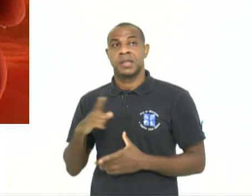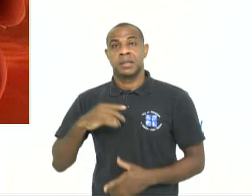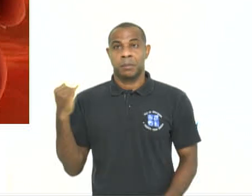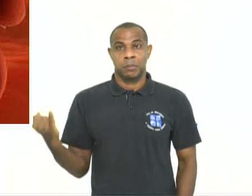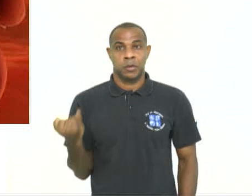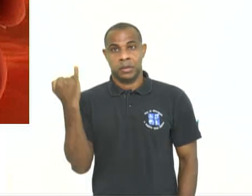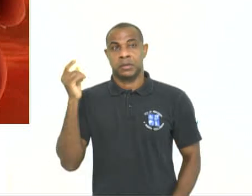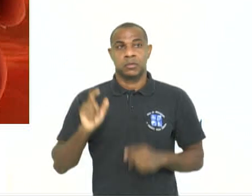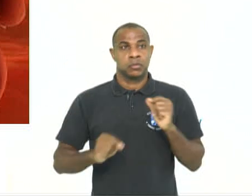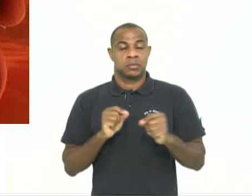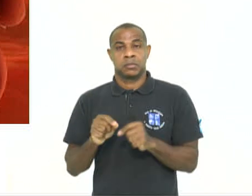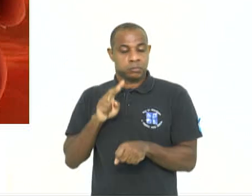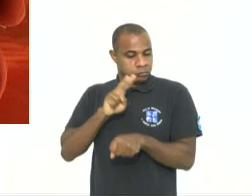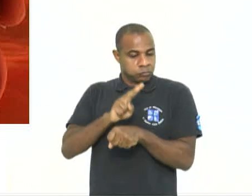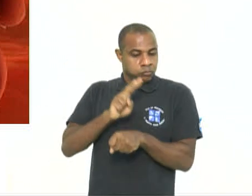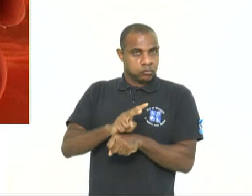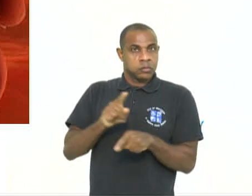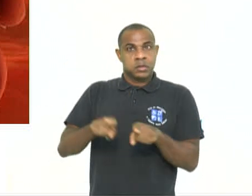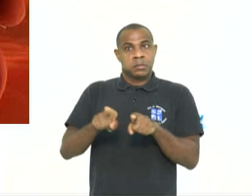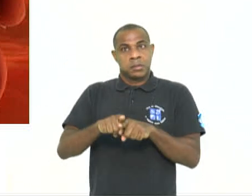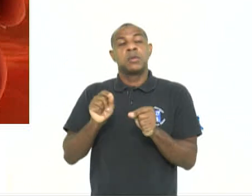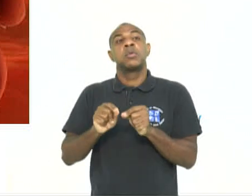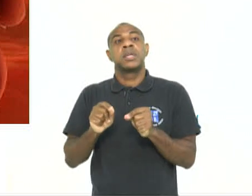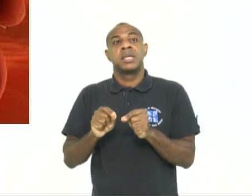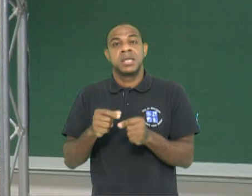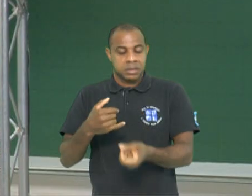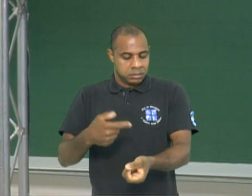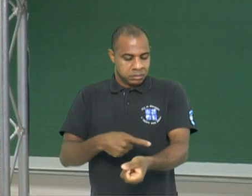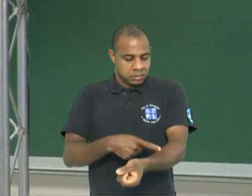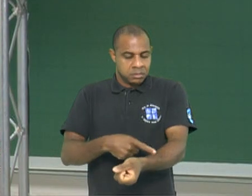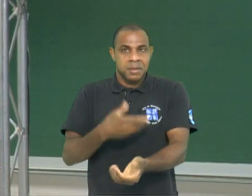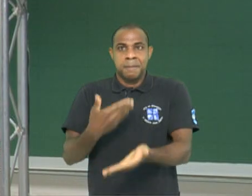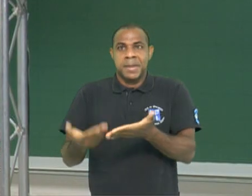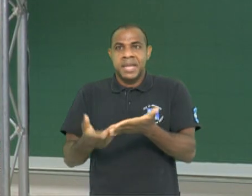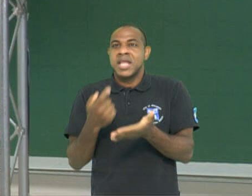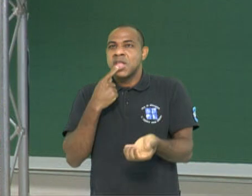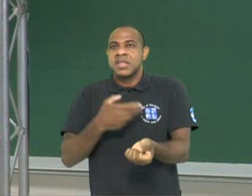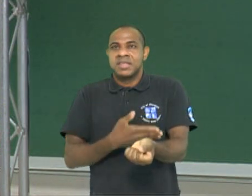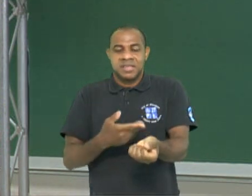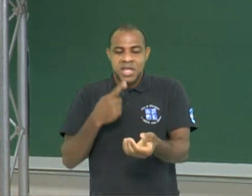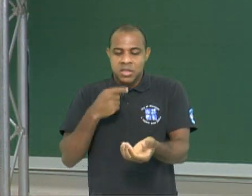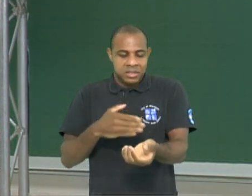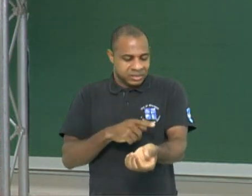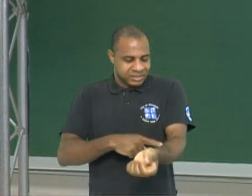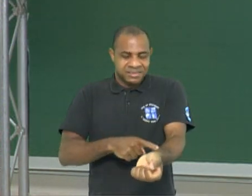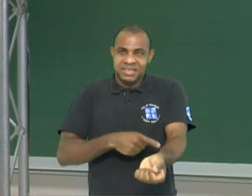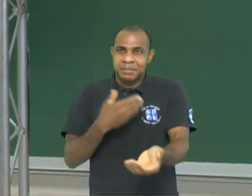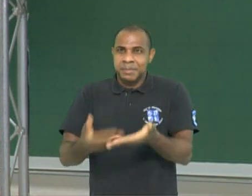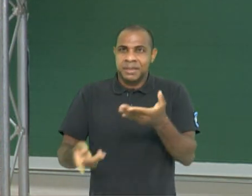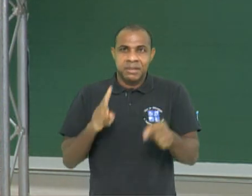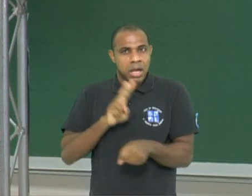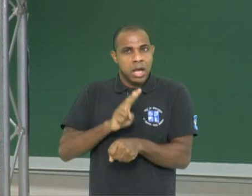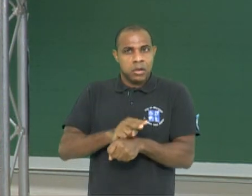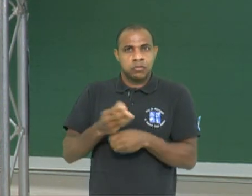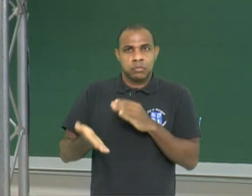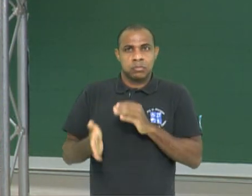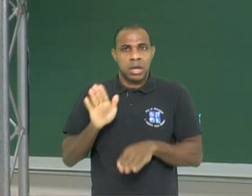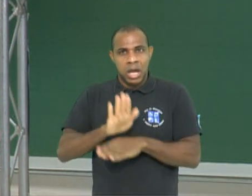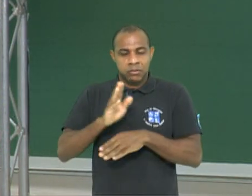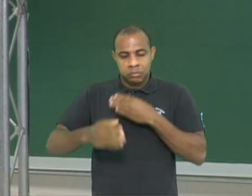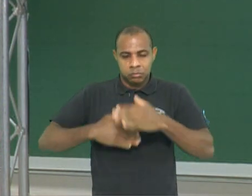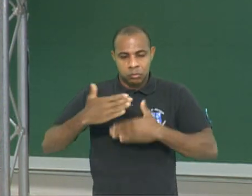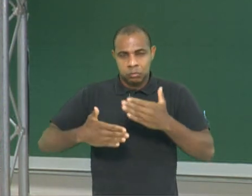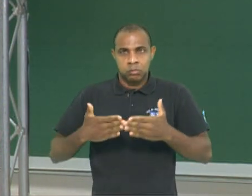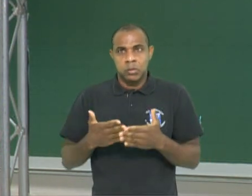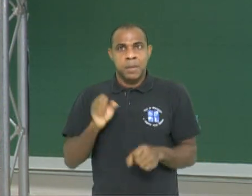importante função de prevenir ou interromper hemorragias, né? Mas ela também tem aqueles fatores de coagulação também envolvidos junto com as plaquetas